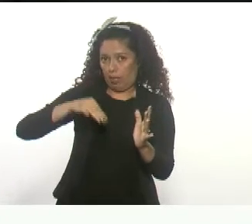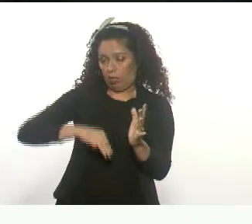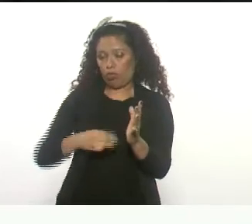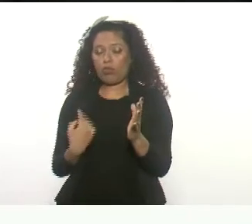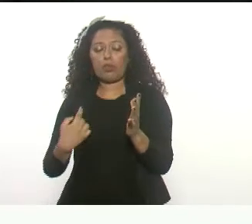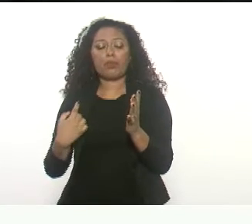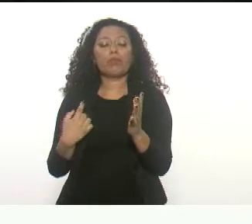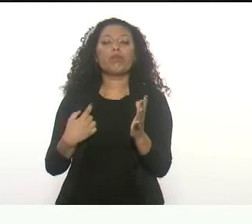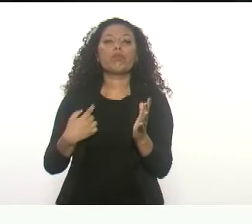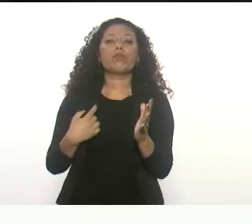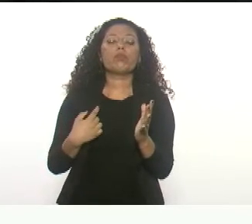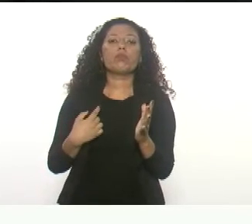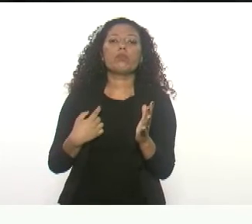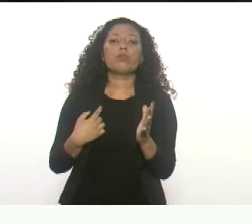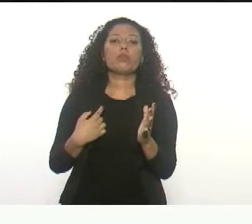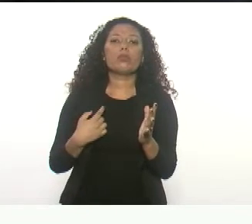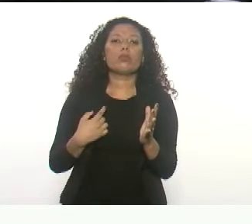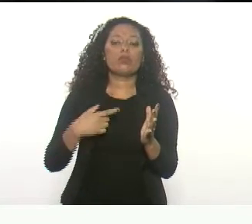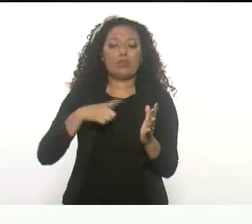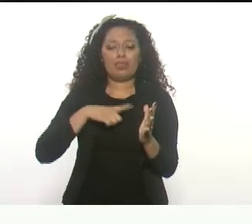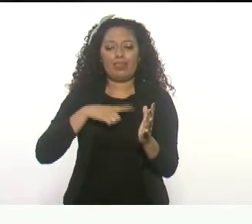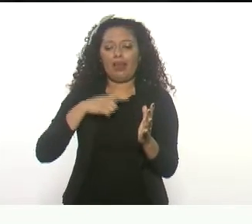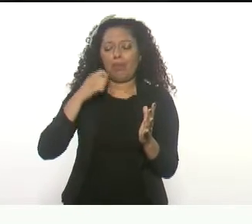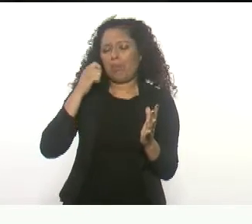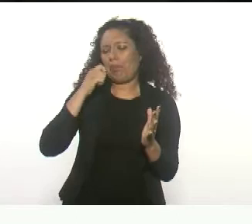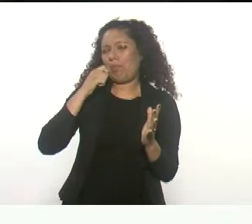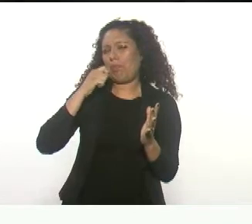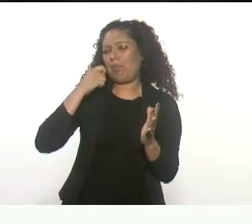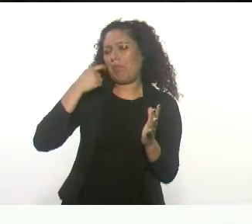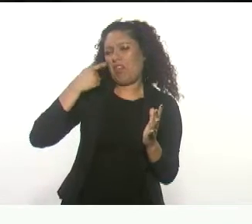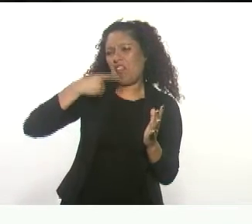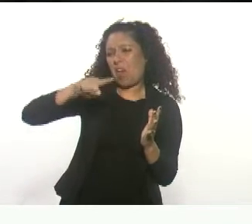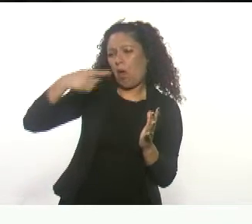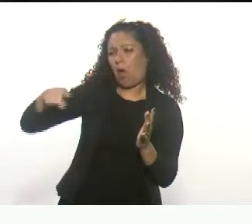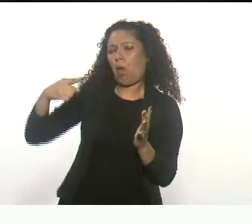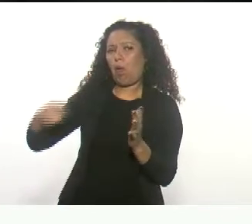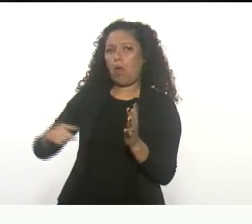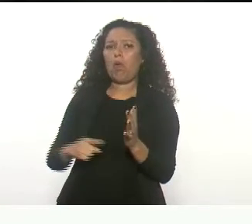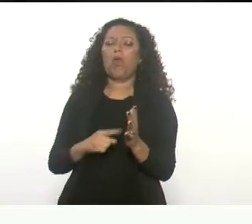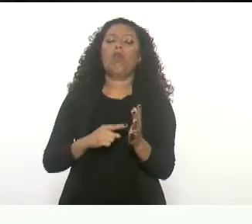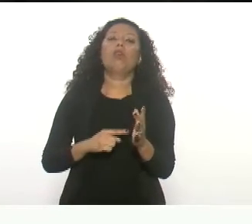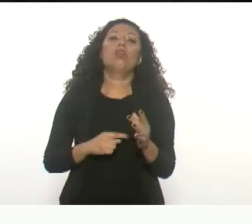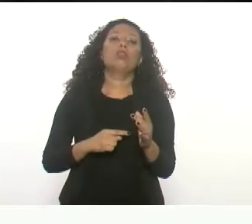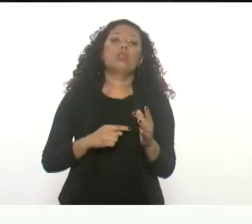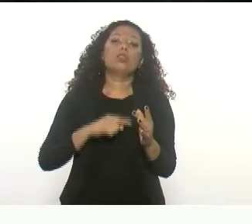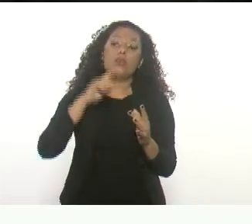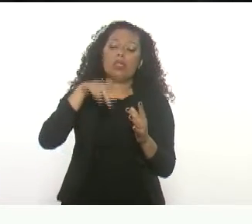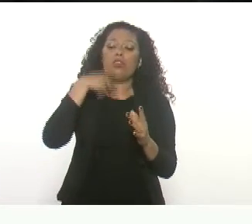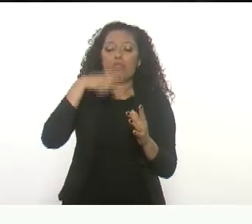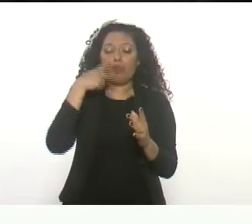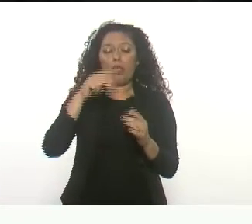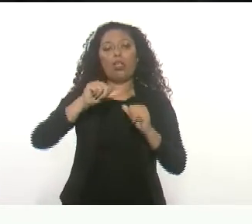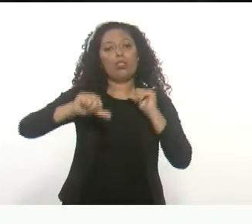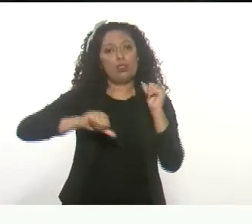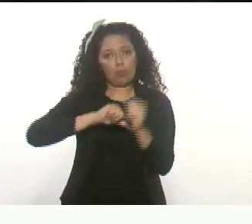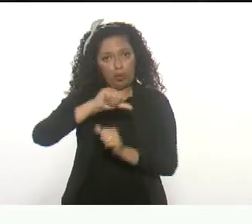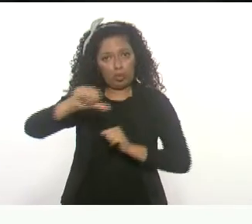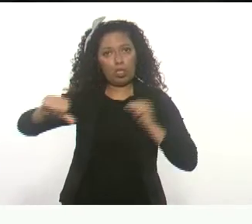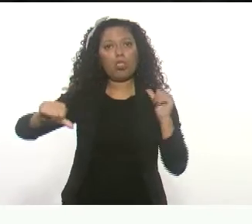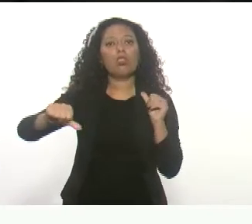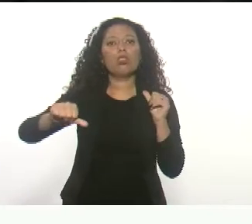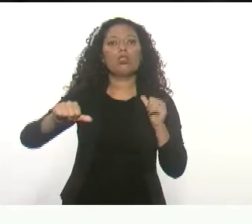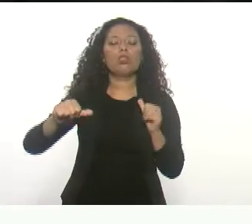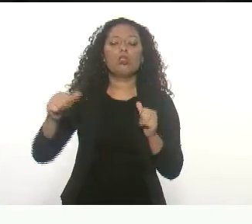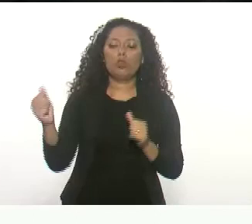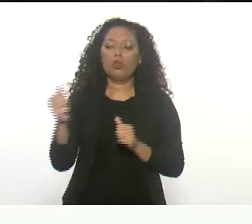verdade. Tem várias críticas a esse estudo, mas foi esse estudo que embasou, inclusive, a mudança que foi feita ao Mais Educação, que virou o novo